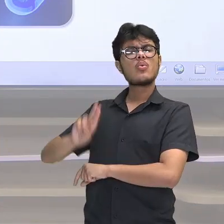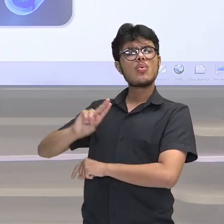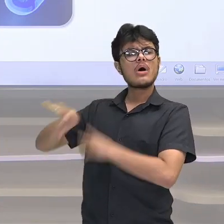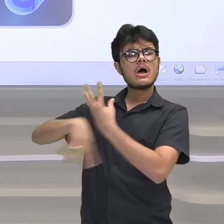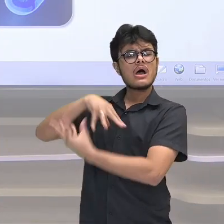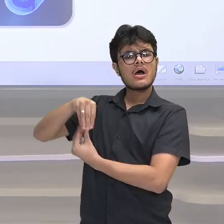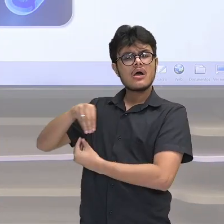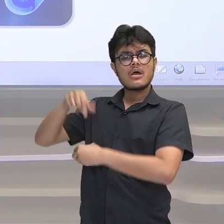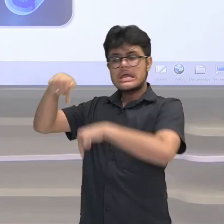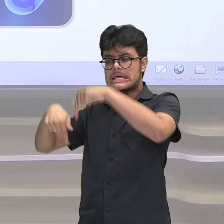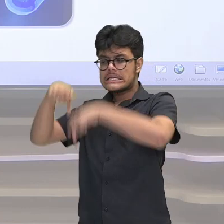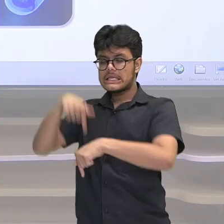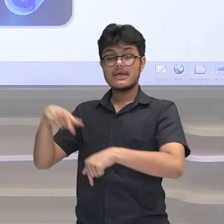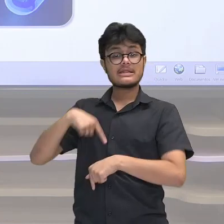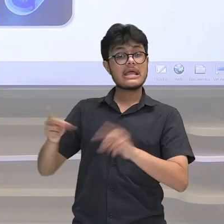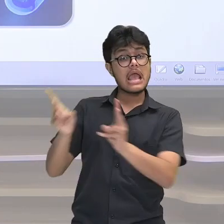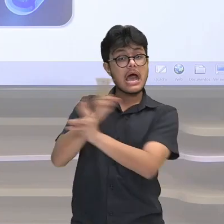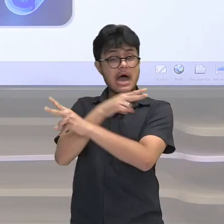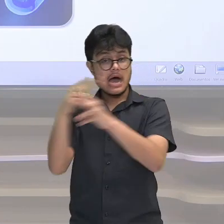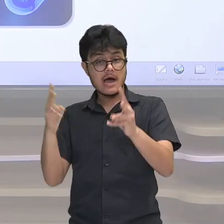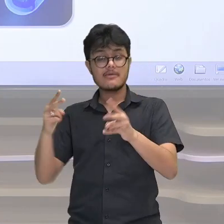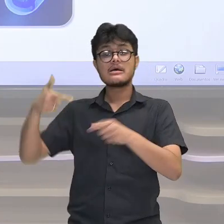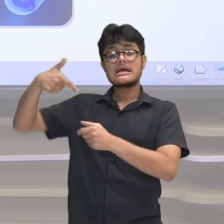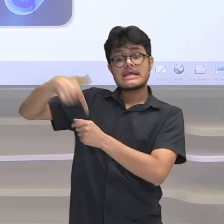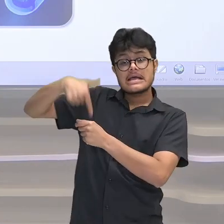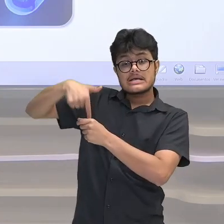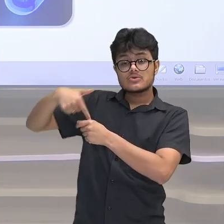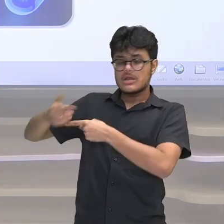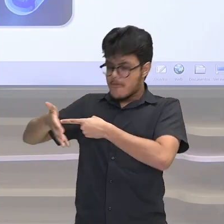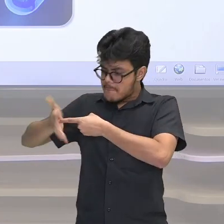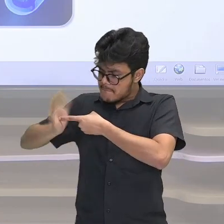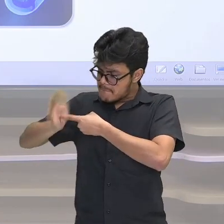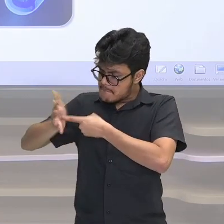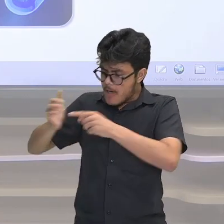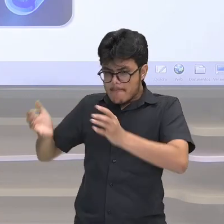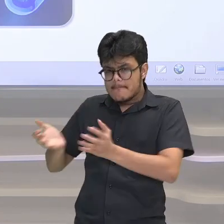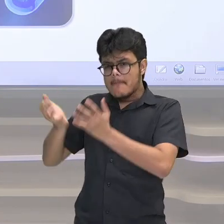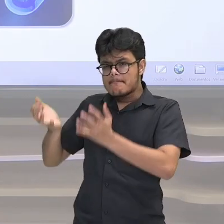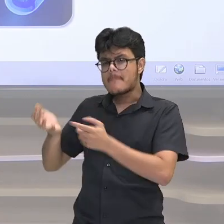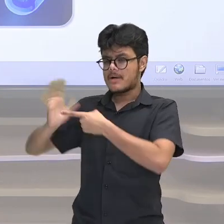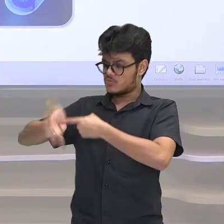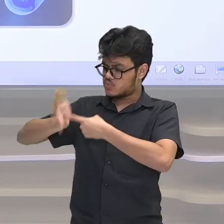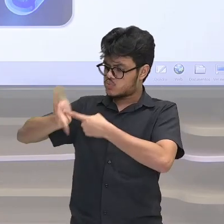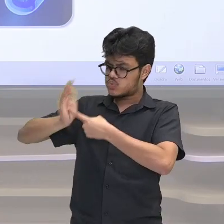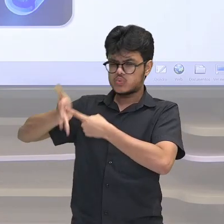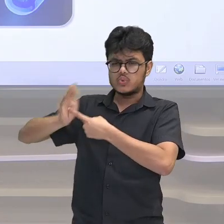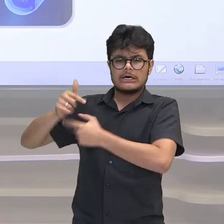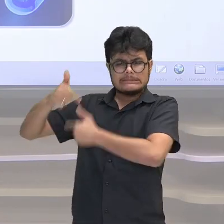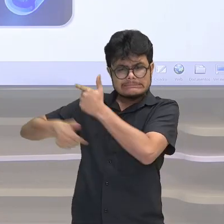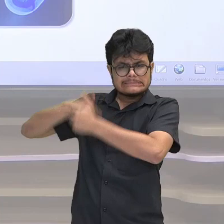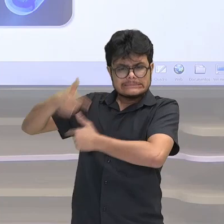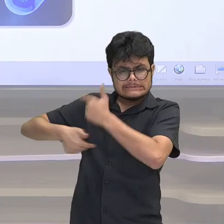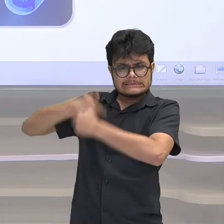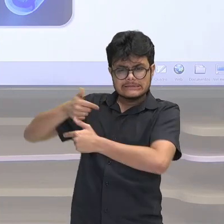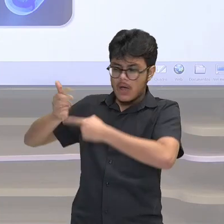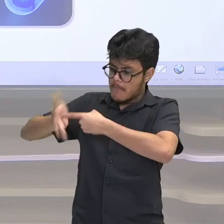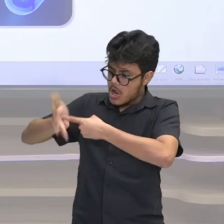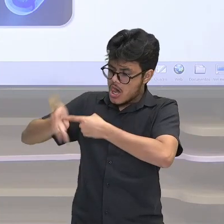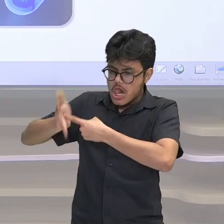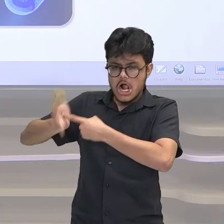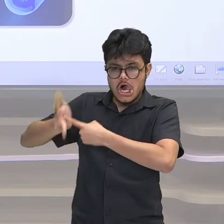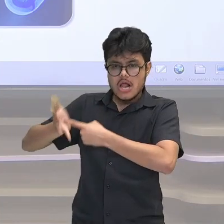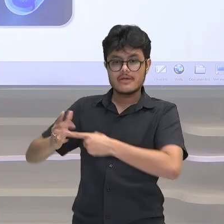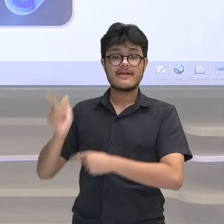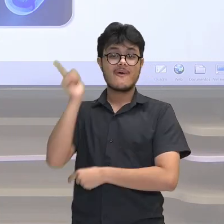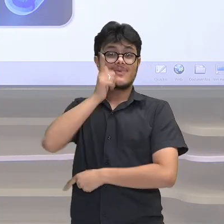de ar e combustível para que o motor trabalhe e nós temos aí a energia necessária para que esse